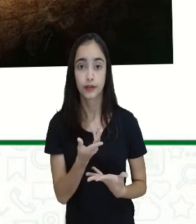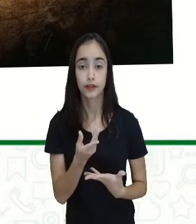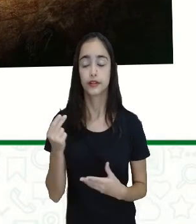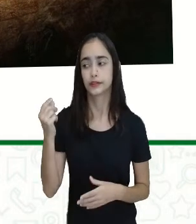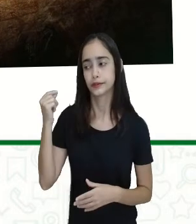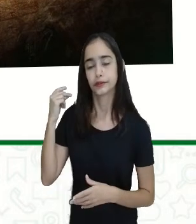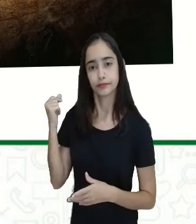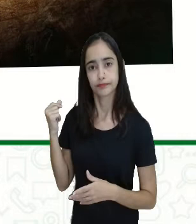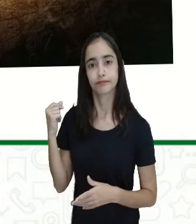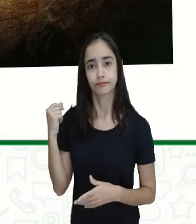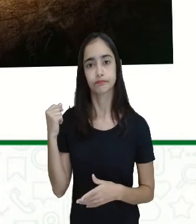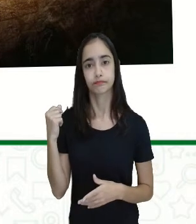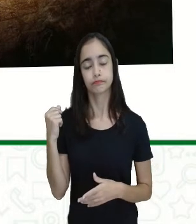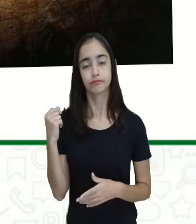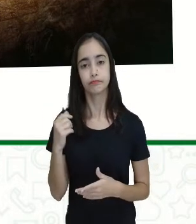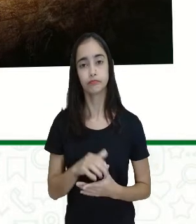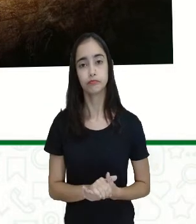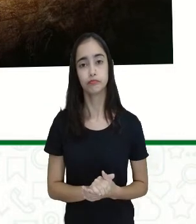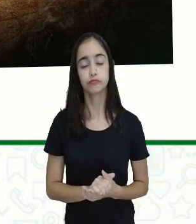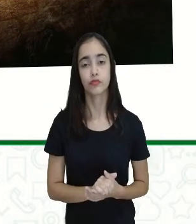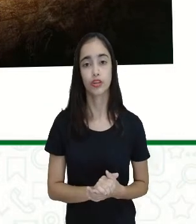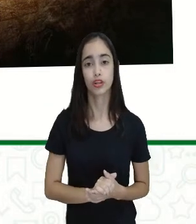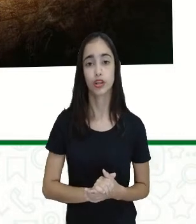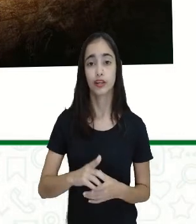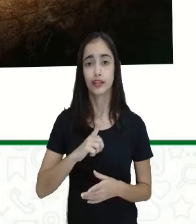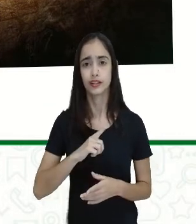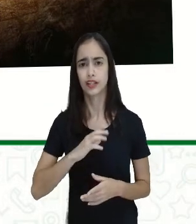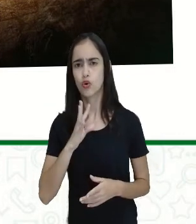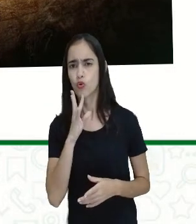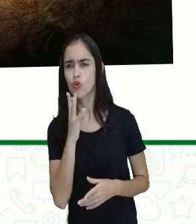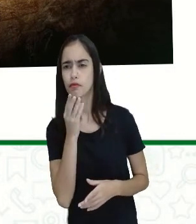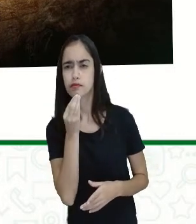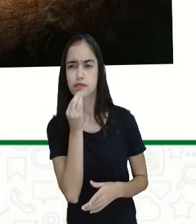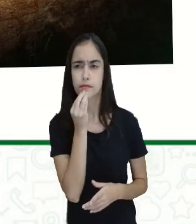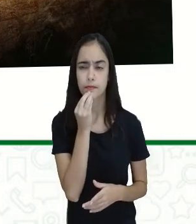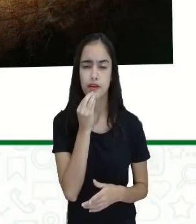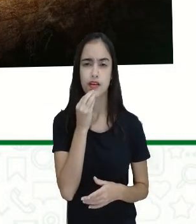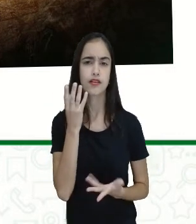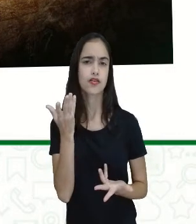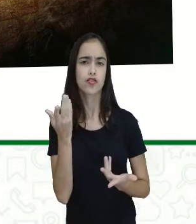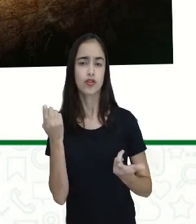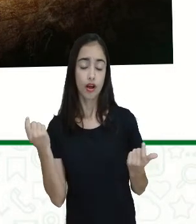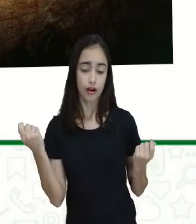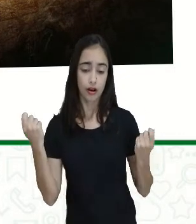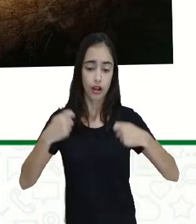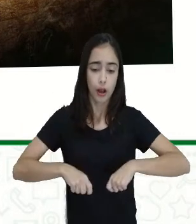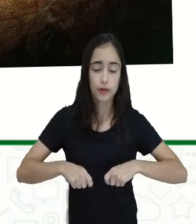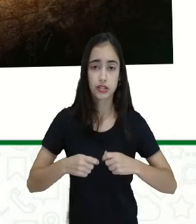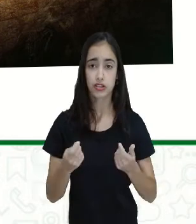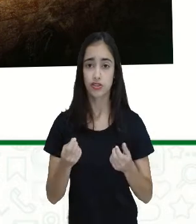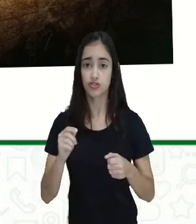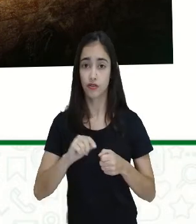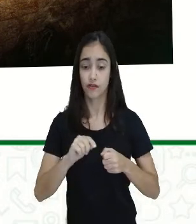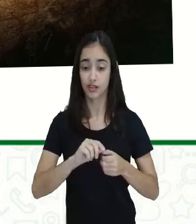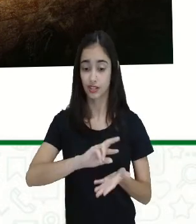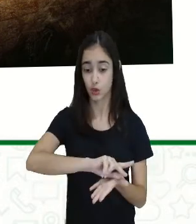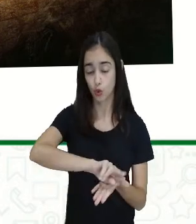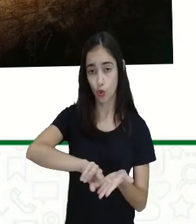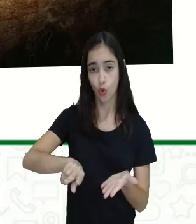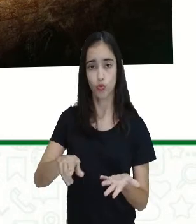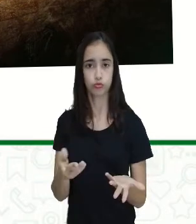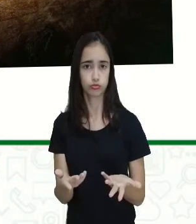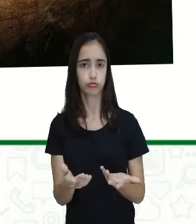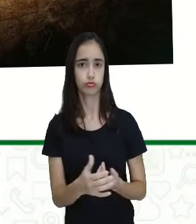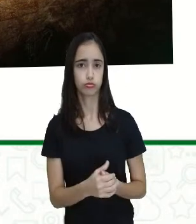ele atribuía o seu conhecimento, a sua capacidade de produção, né, de produzir cerâmica,